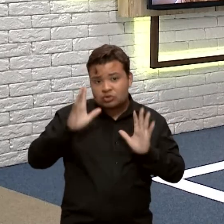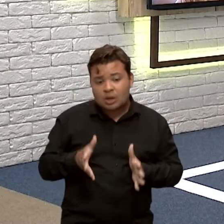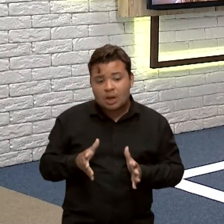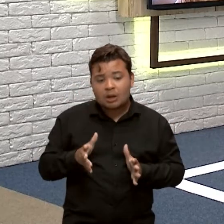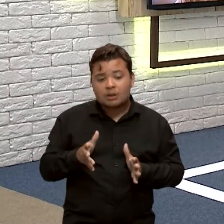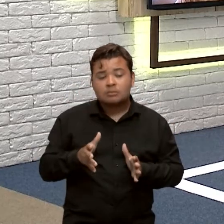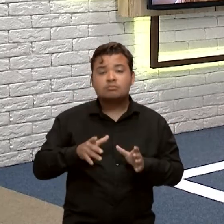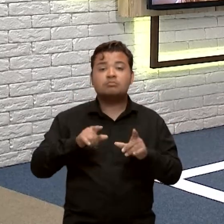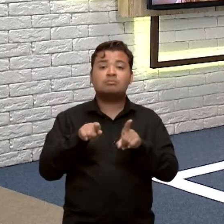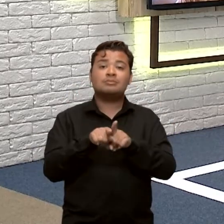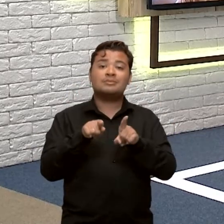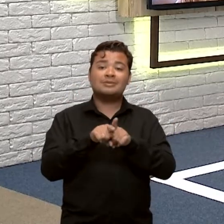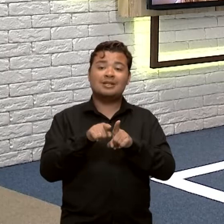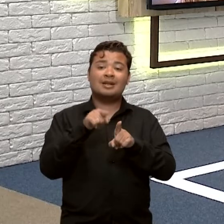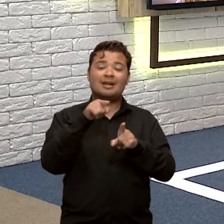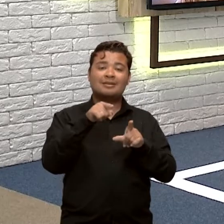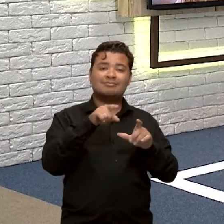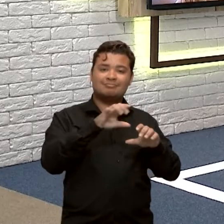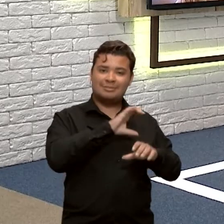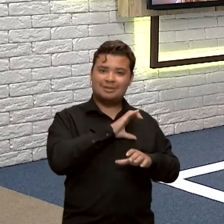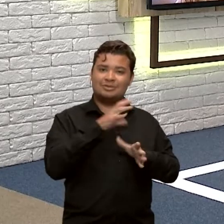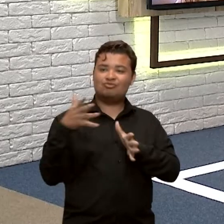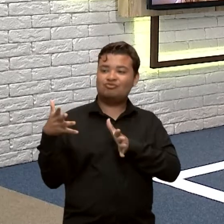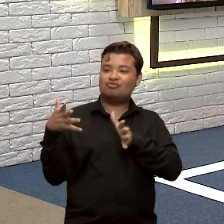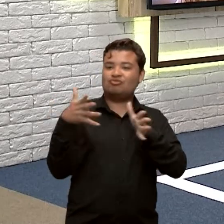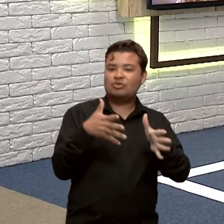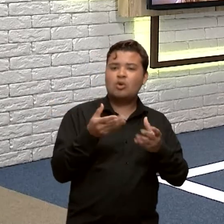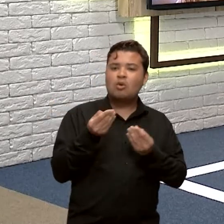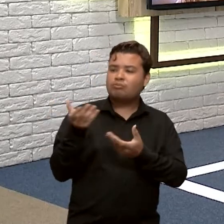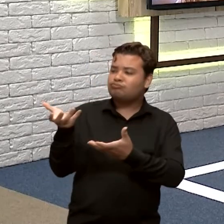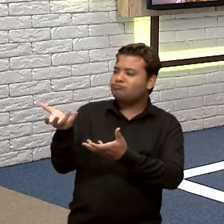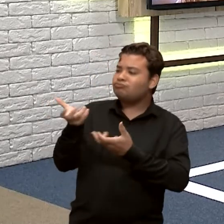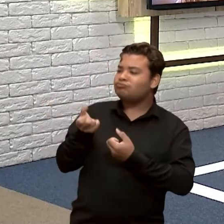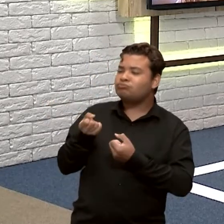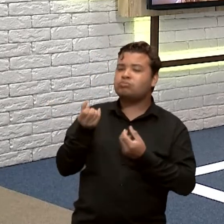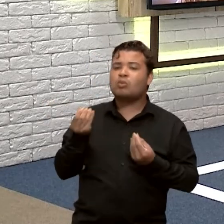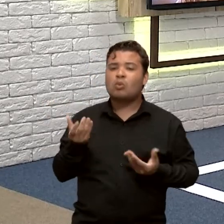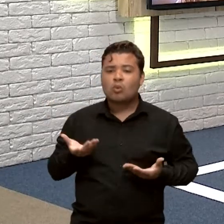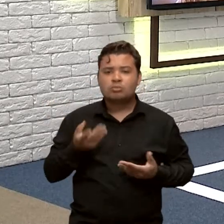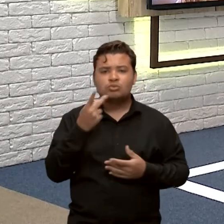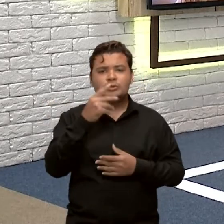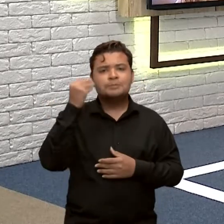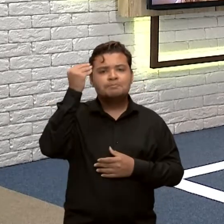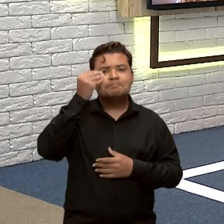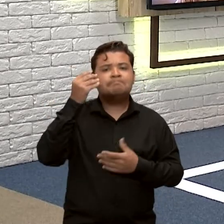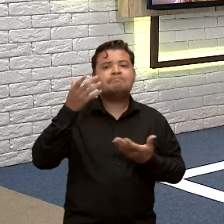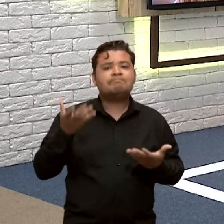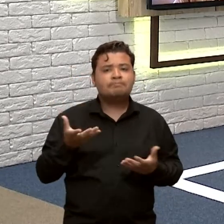chegar ao Canadá para estudar, como você foi recepcionado, a sua experiência aí.